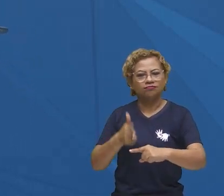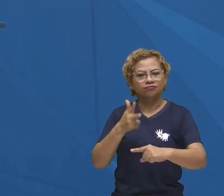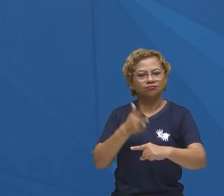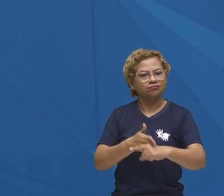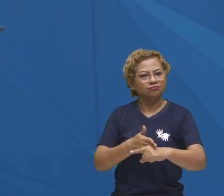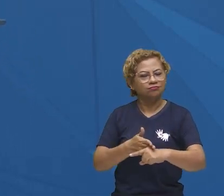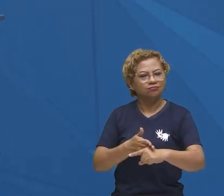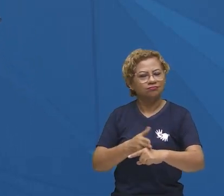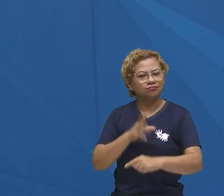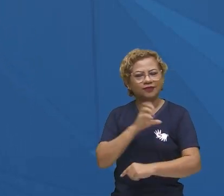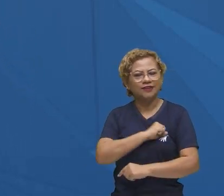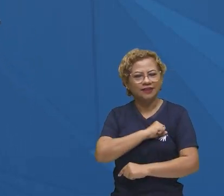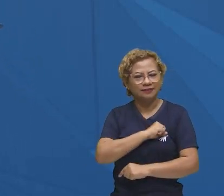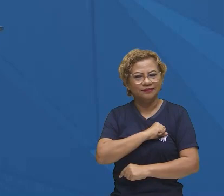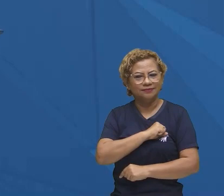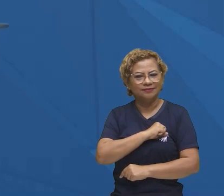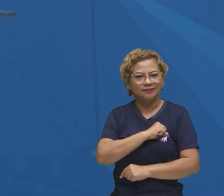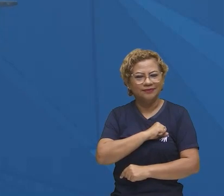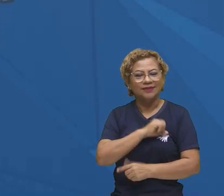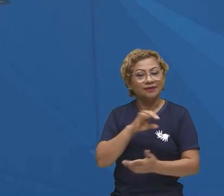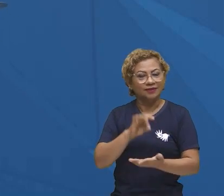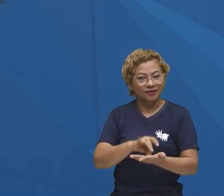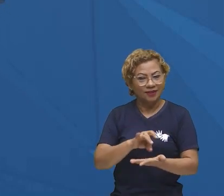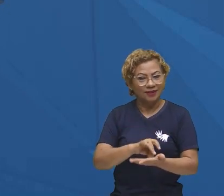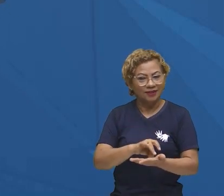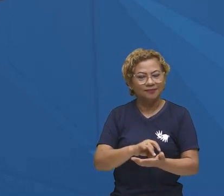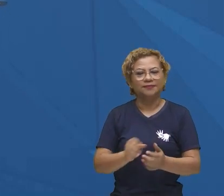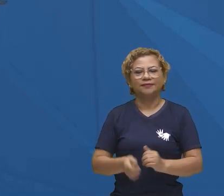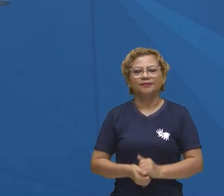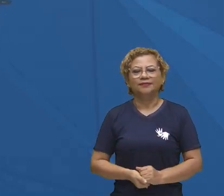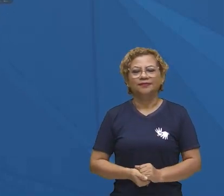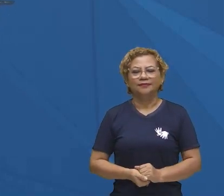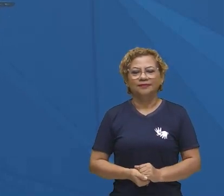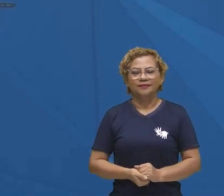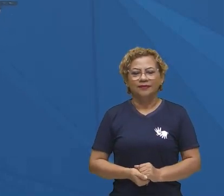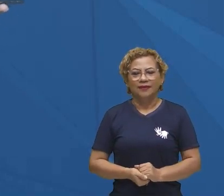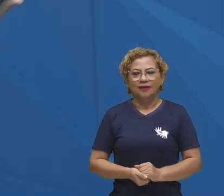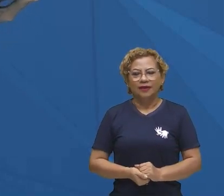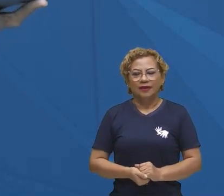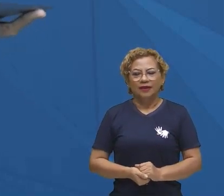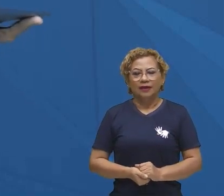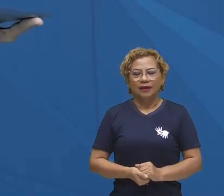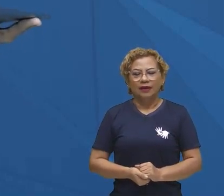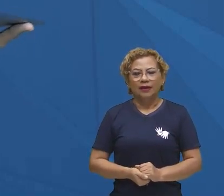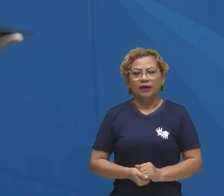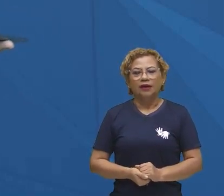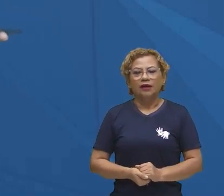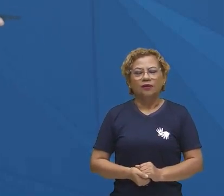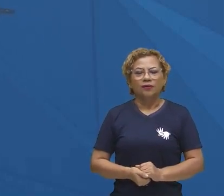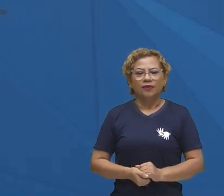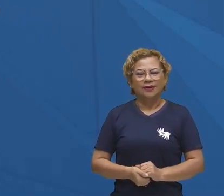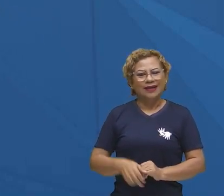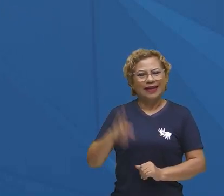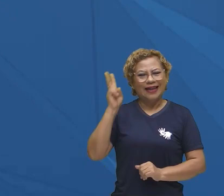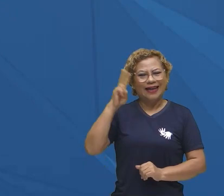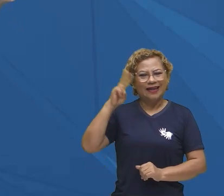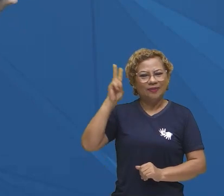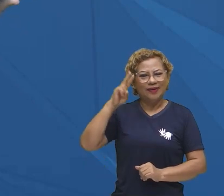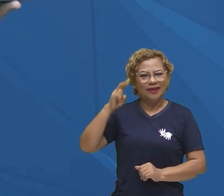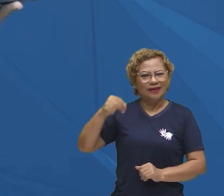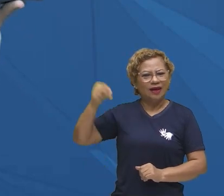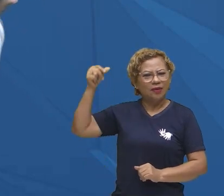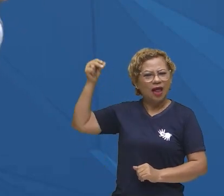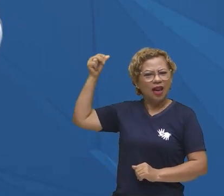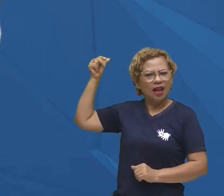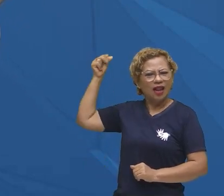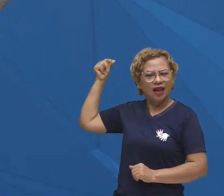opções para vocês. Não é verdade? É o quê? É uma forma do que a gente fazia, né, presencialmente, indo lá, pegando a fita, e hoje a gente